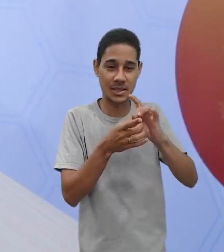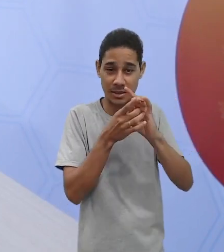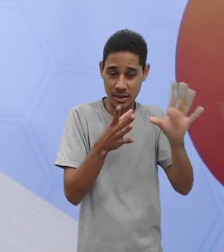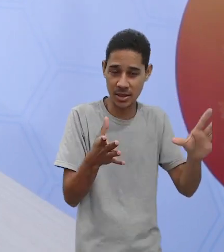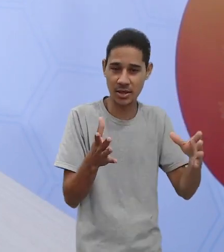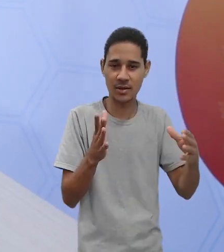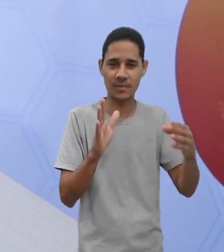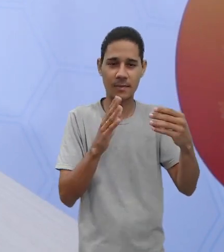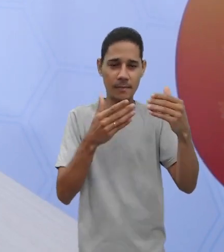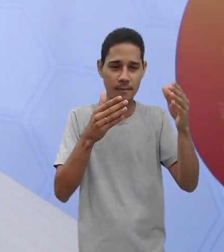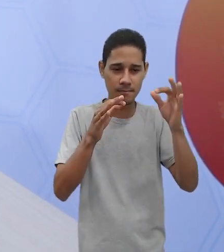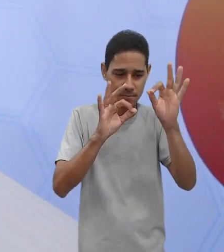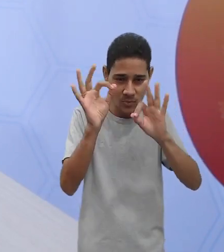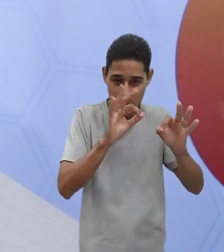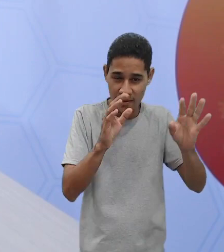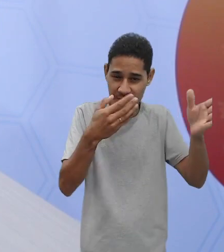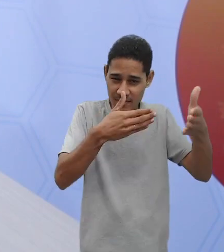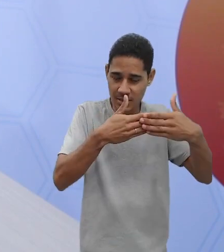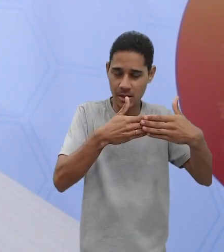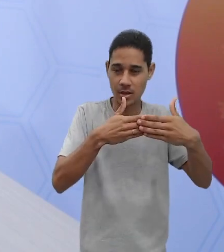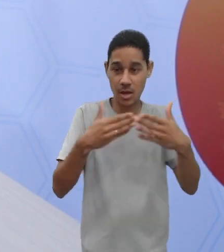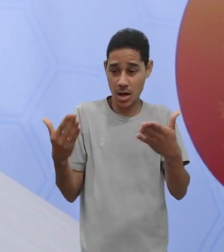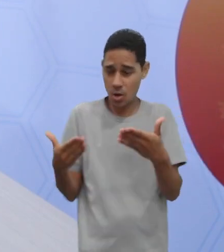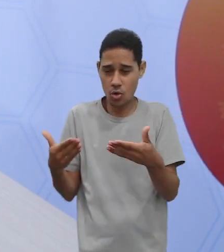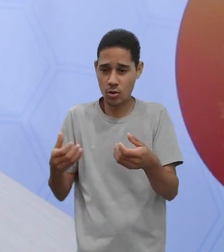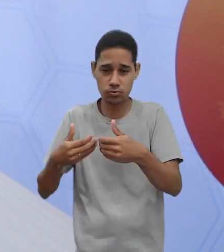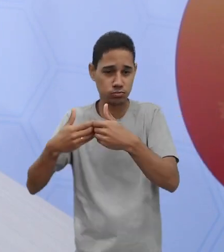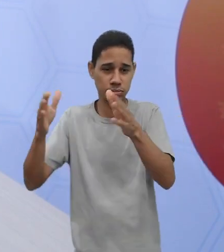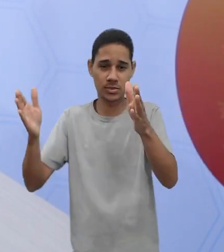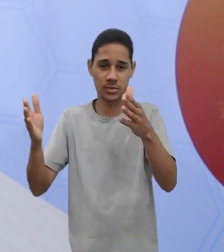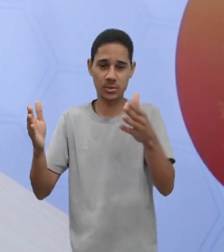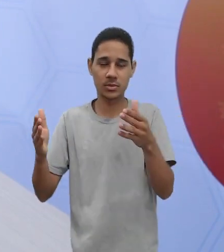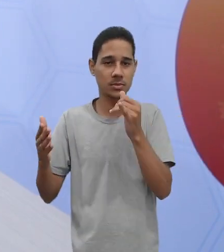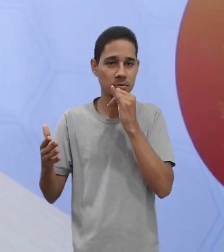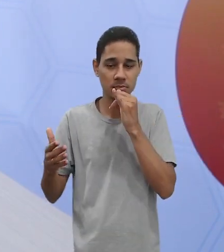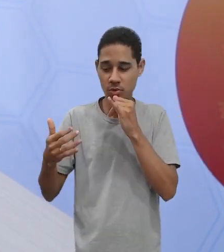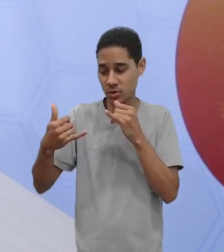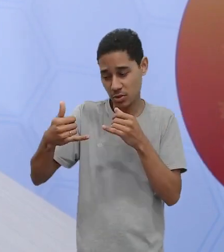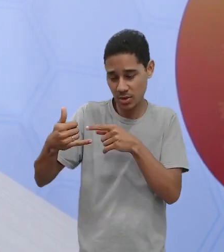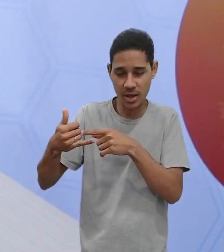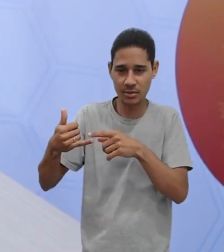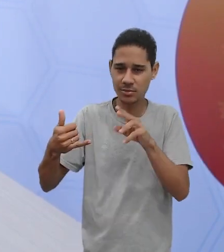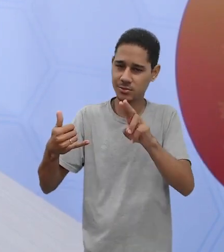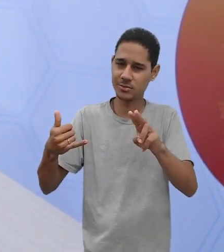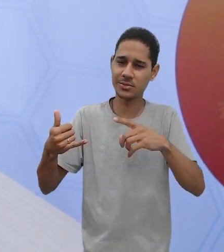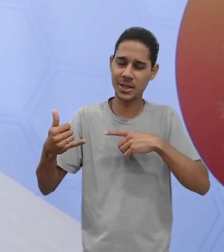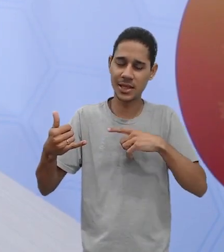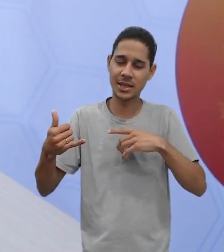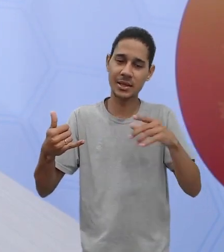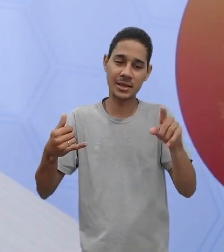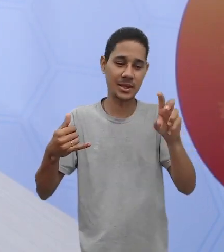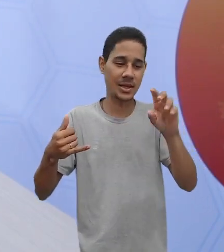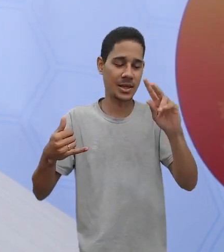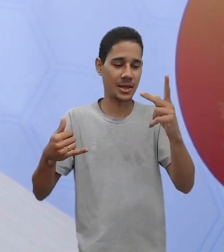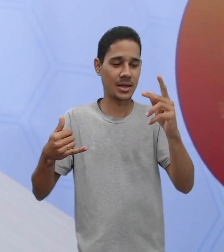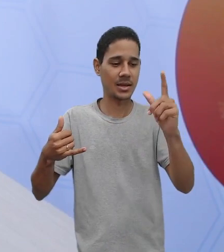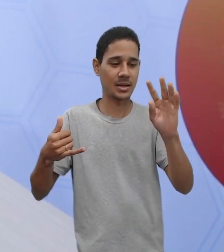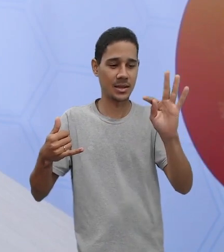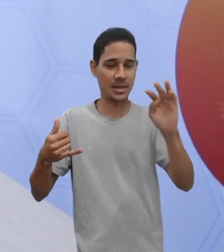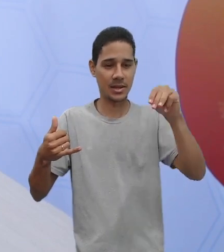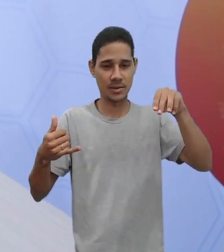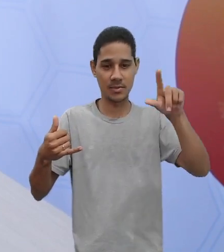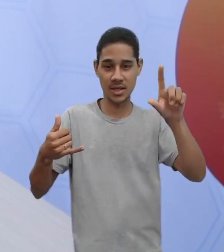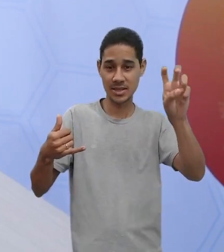vista de acessibilidade, né, os dispositivos móveis trazem muito isso, e o HTML5 também se adequou